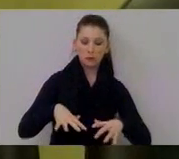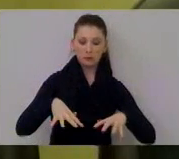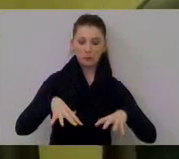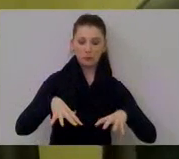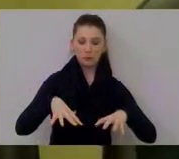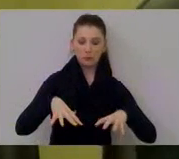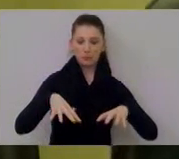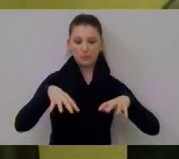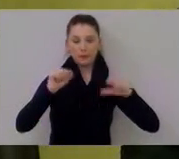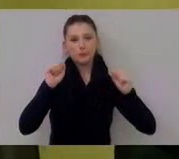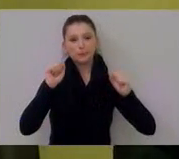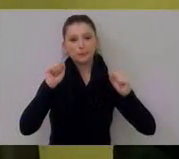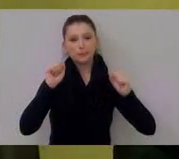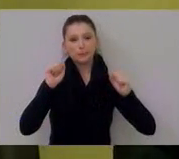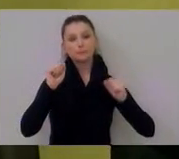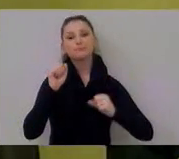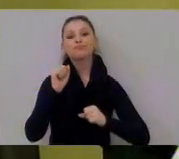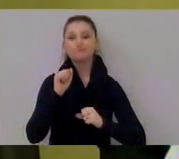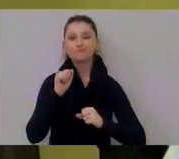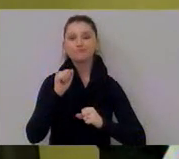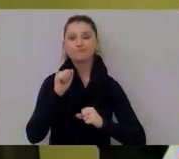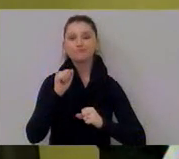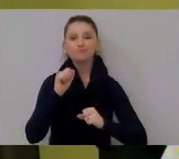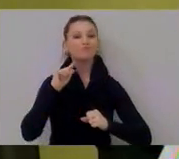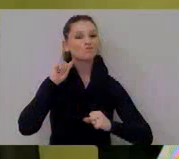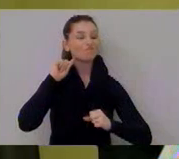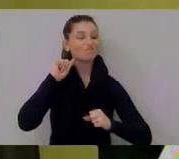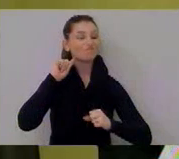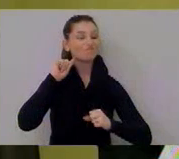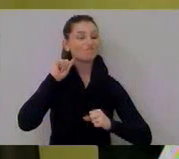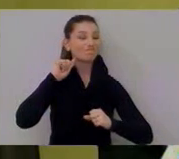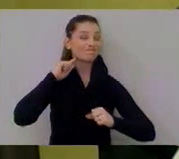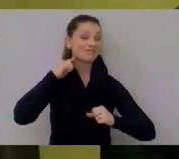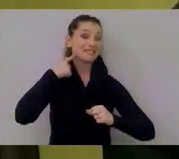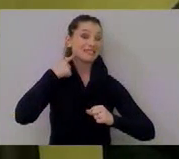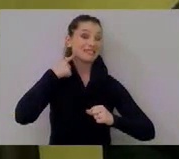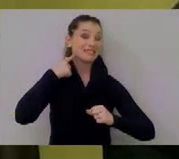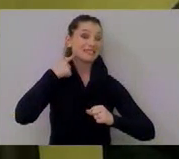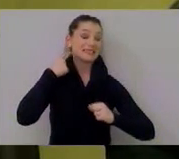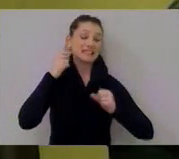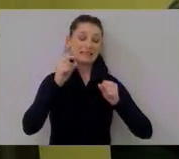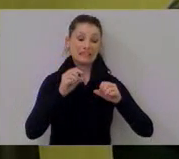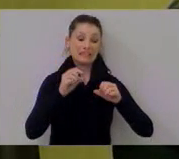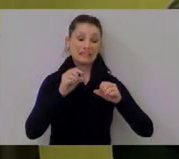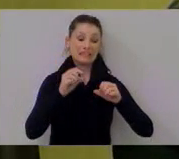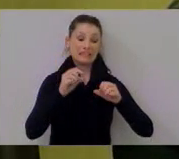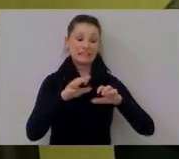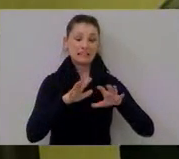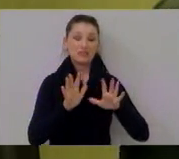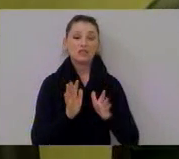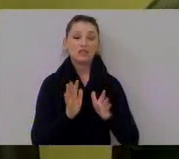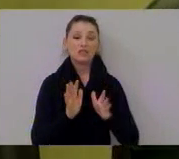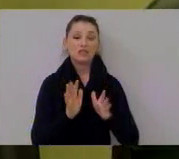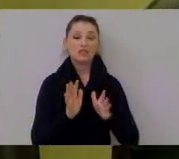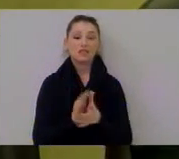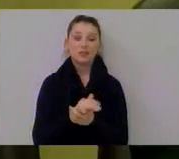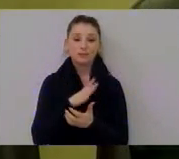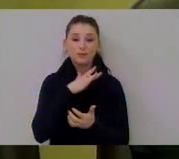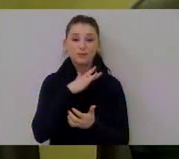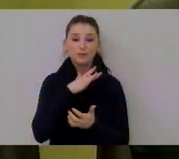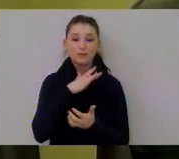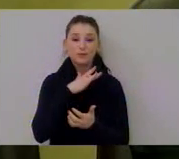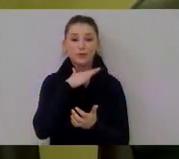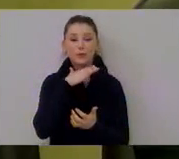A gente liga para 156, faz pedido, liga lá para